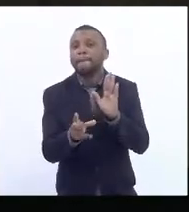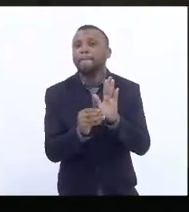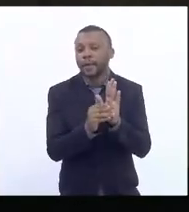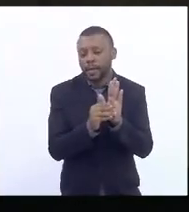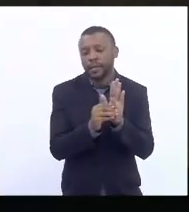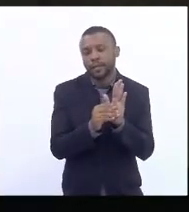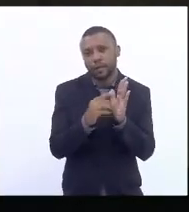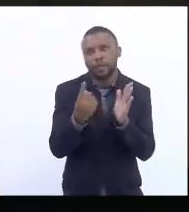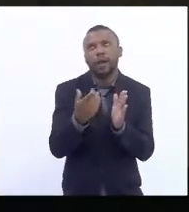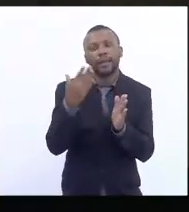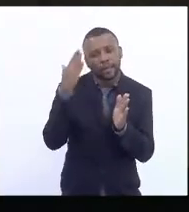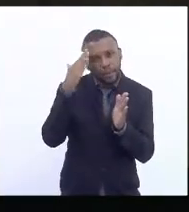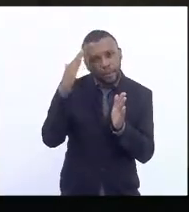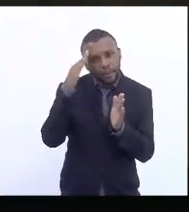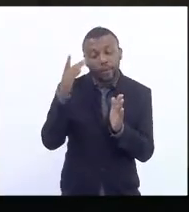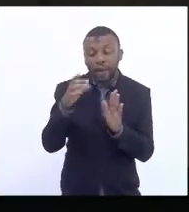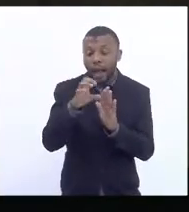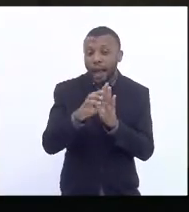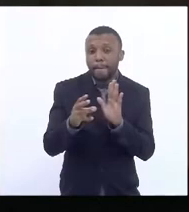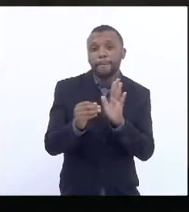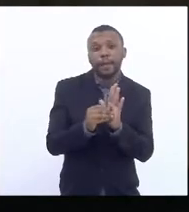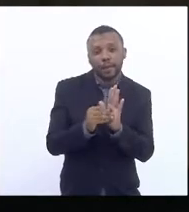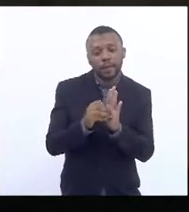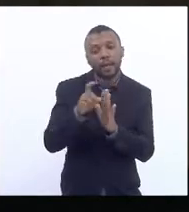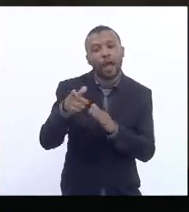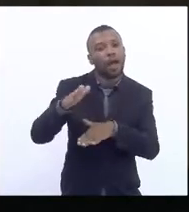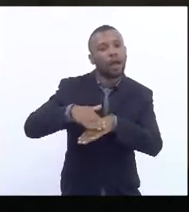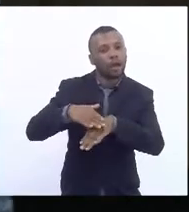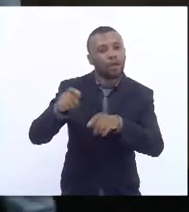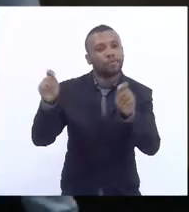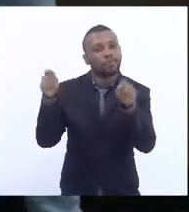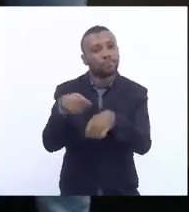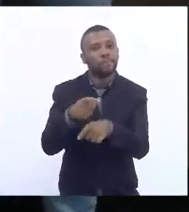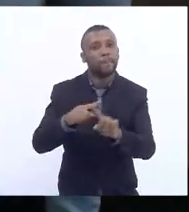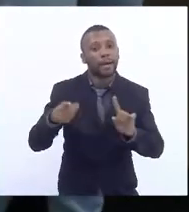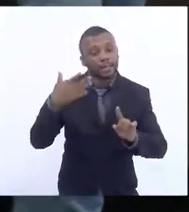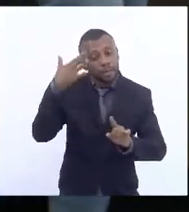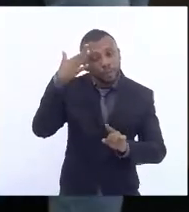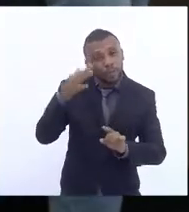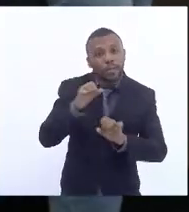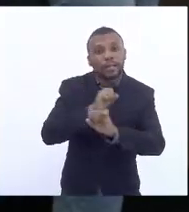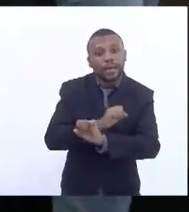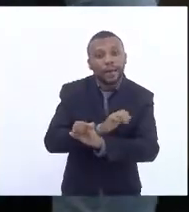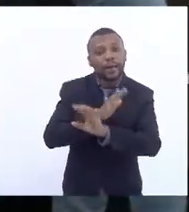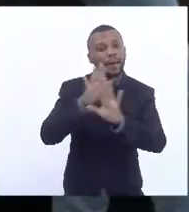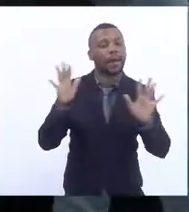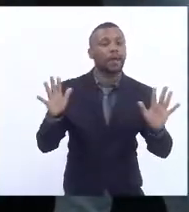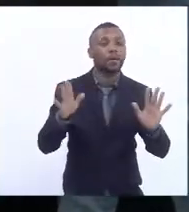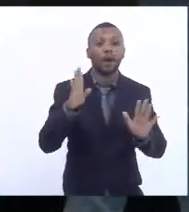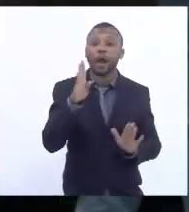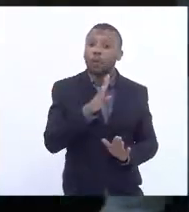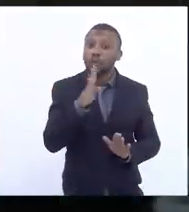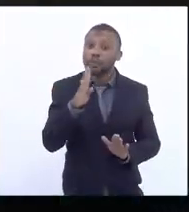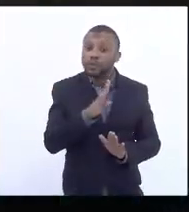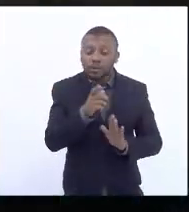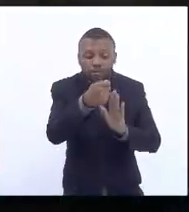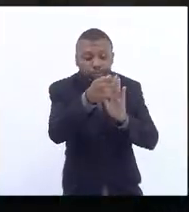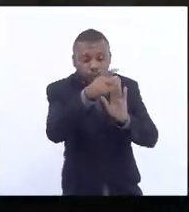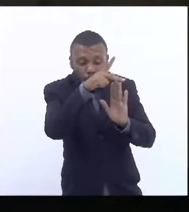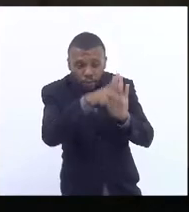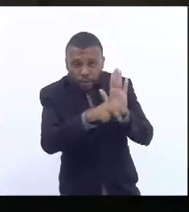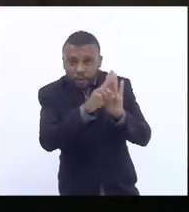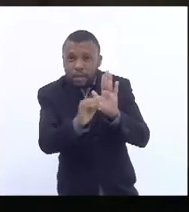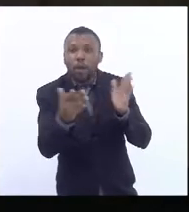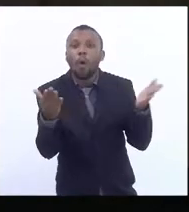seja de competência dos deputados, que entendessem a urgência da aprovação da matéria hoje, porque se não